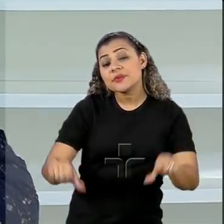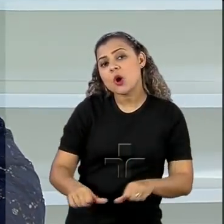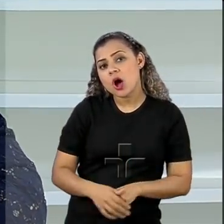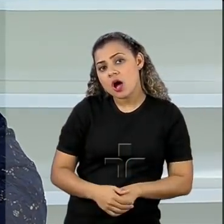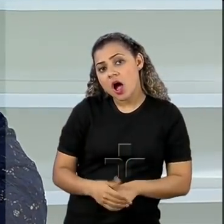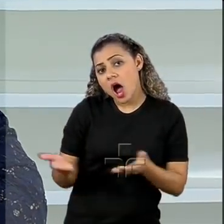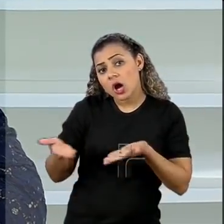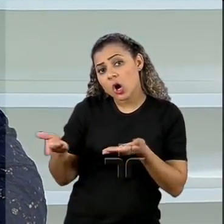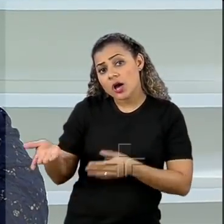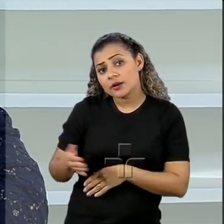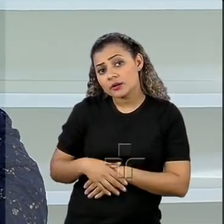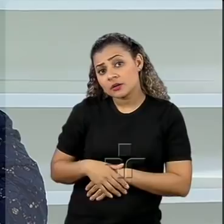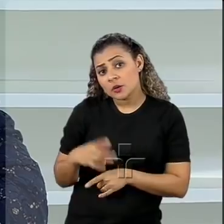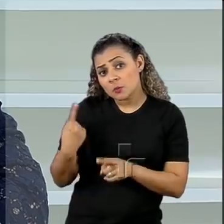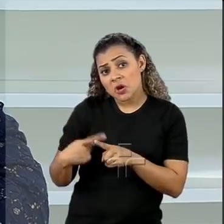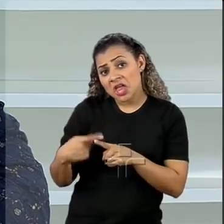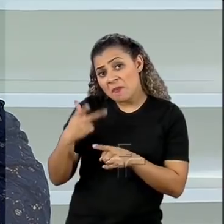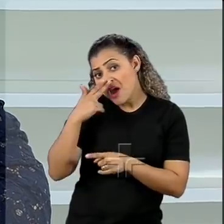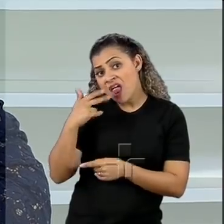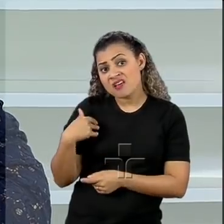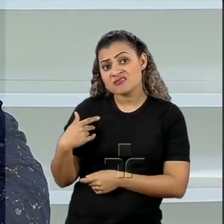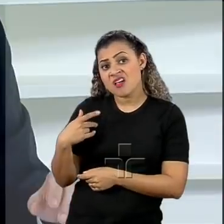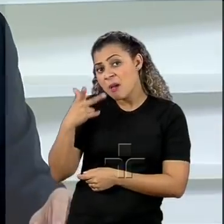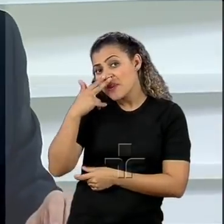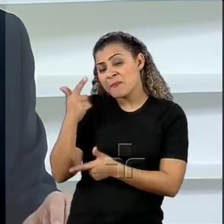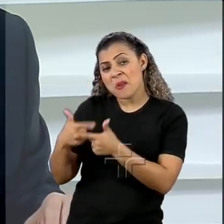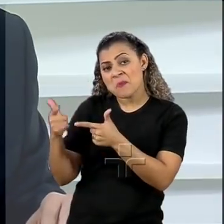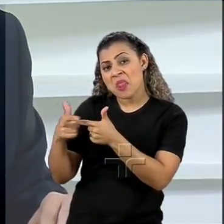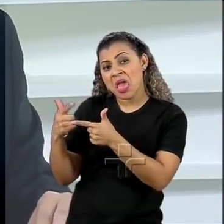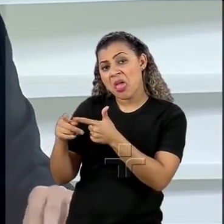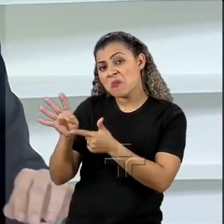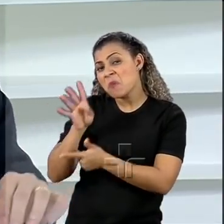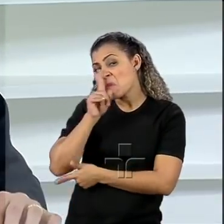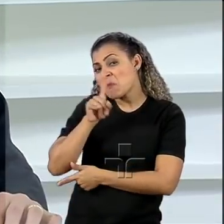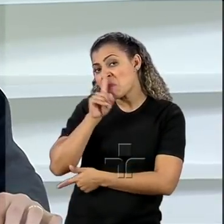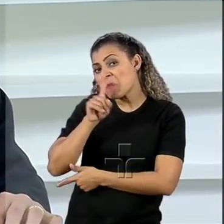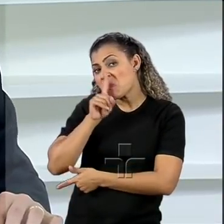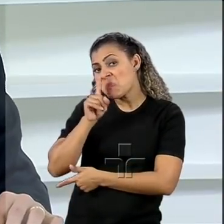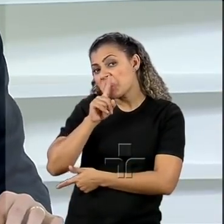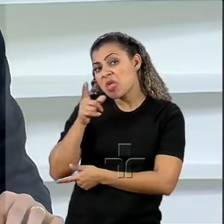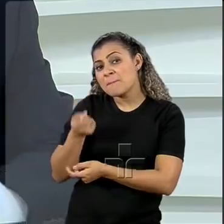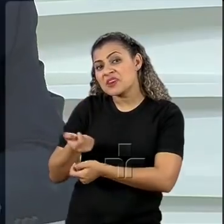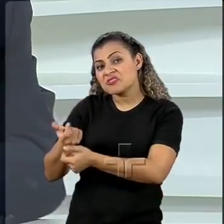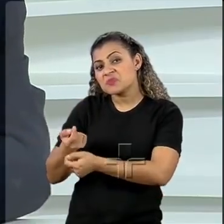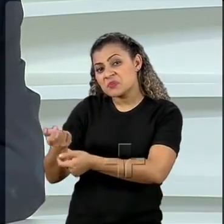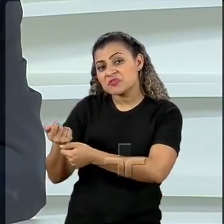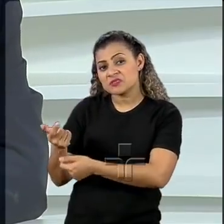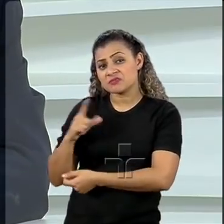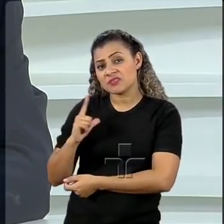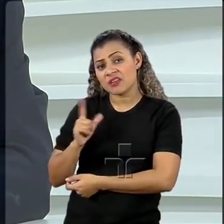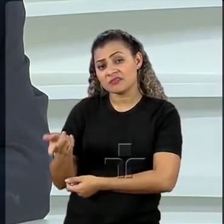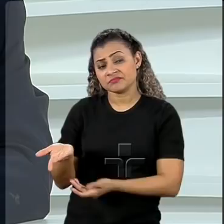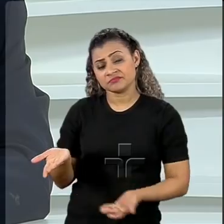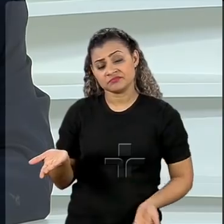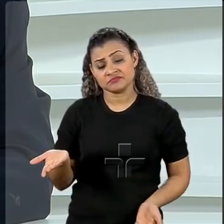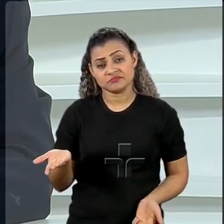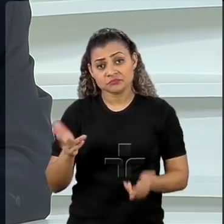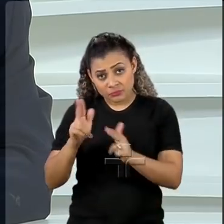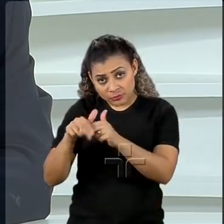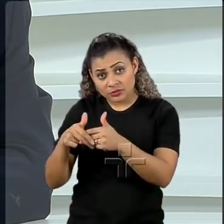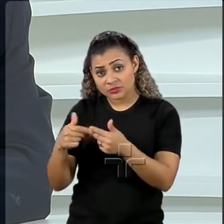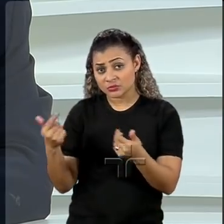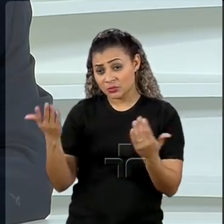pendurucalhos. Cheio de pendurucalhos. Doutor José Carlos, o senhor queria falar? Não, era outra questão que eu queria levantar. Por favor.